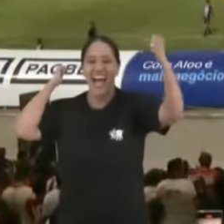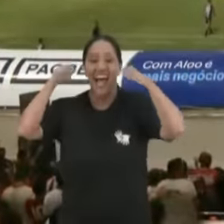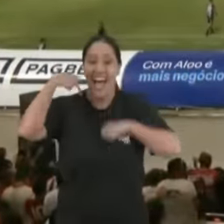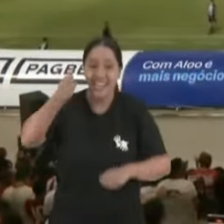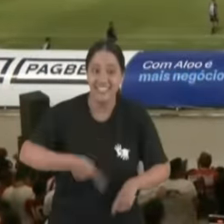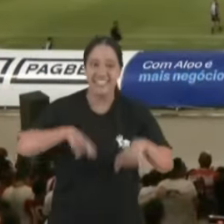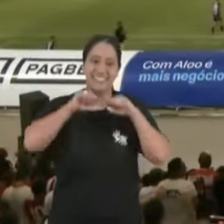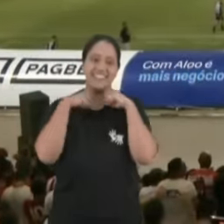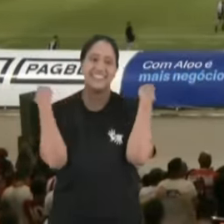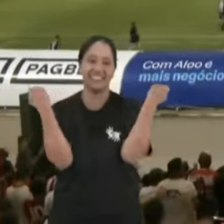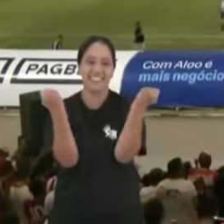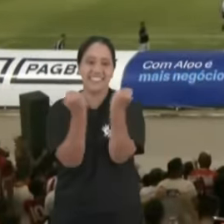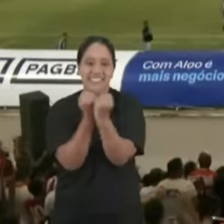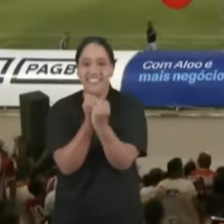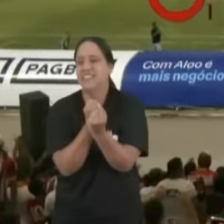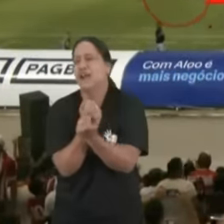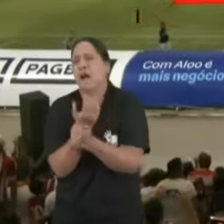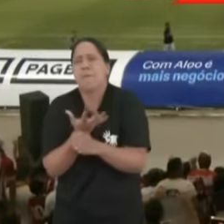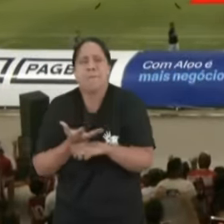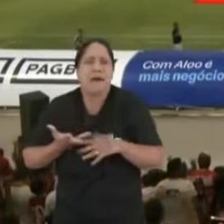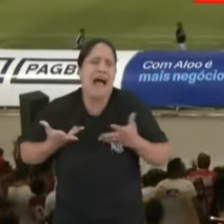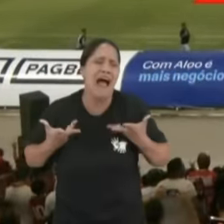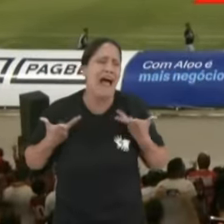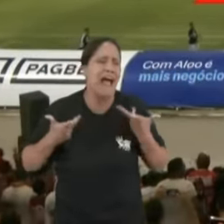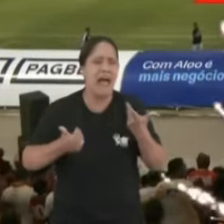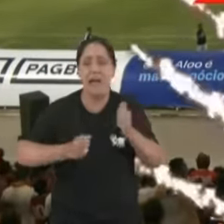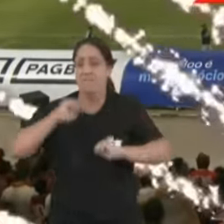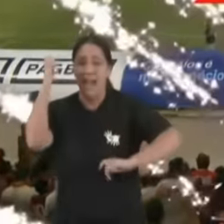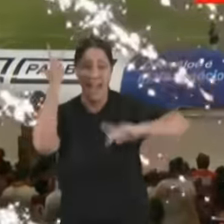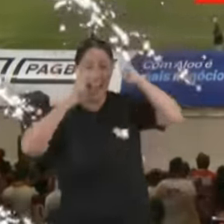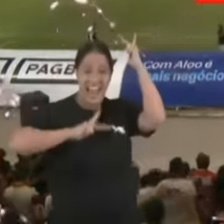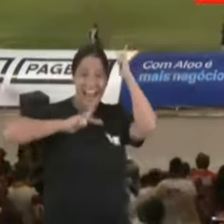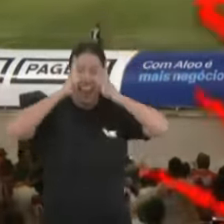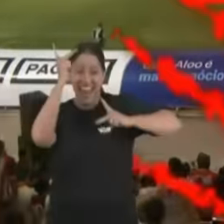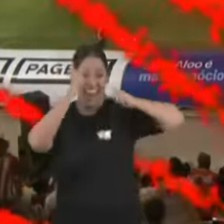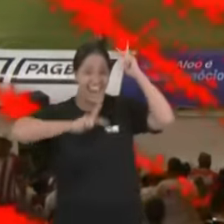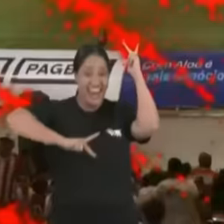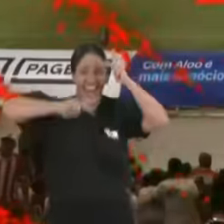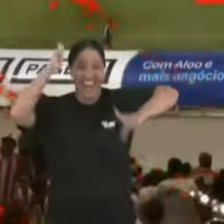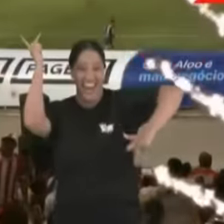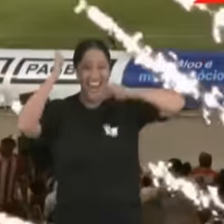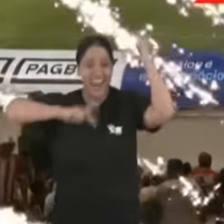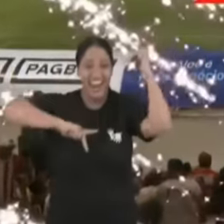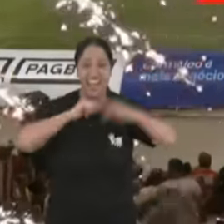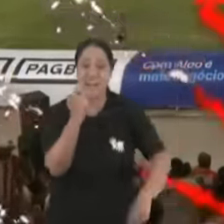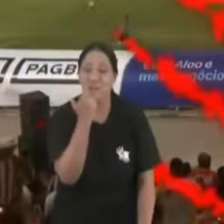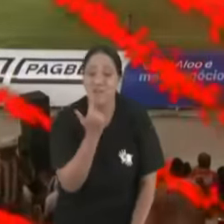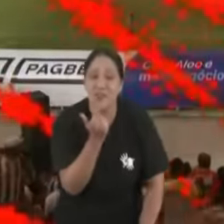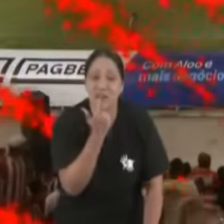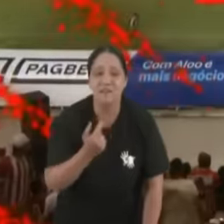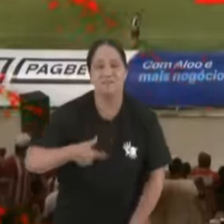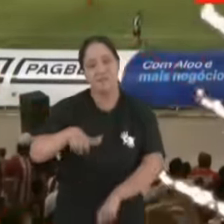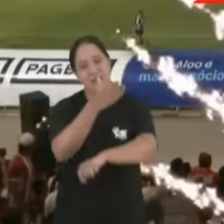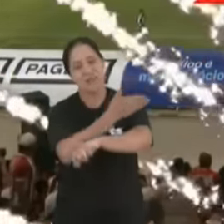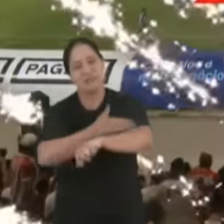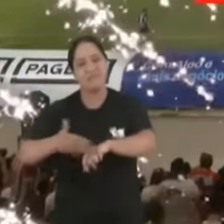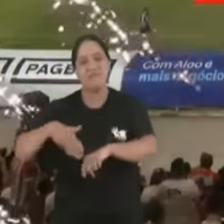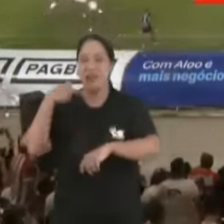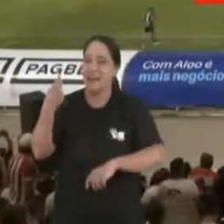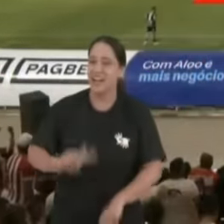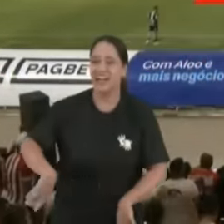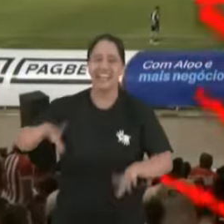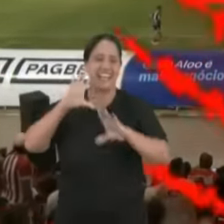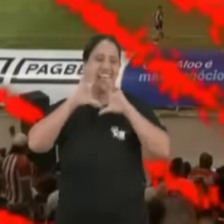Pelé. Um verdadeiro carnaval fora de época acontecendo em vermelho e branco aqui na capital alagoana, em todo o estado